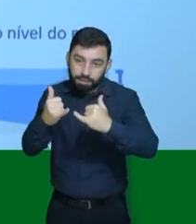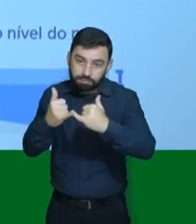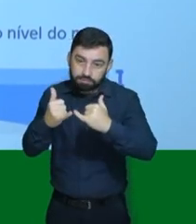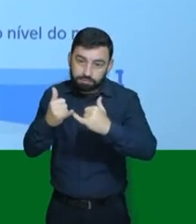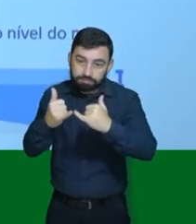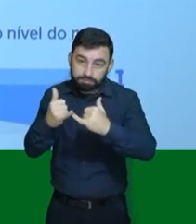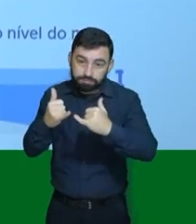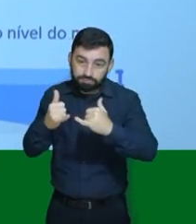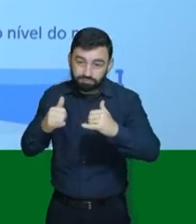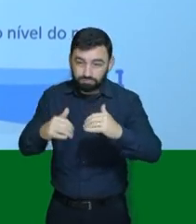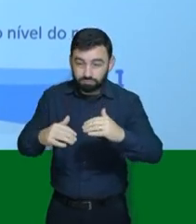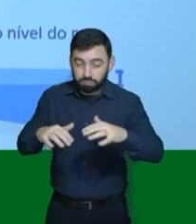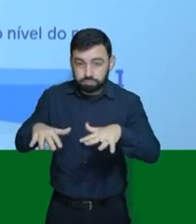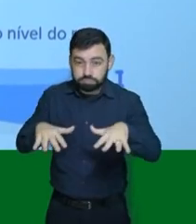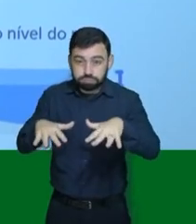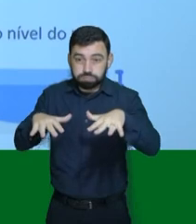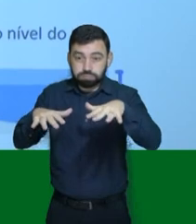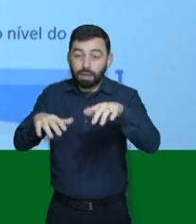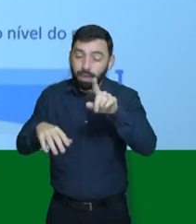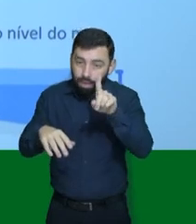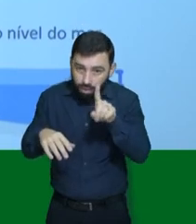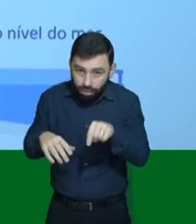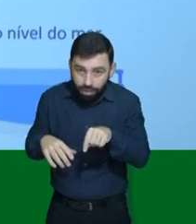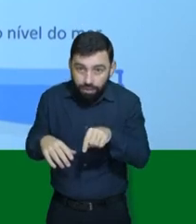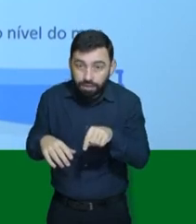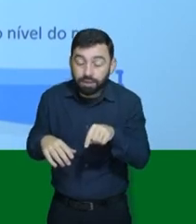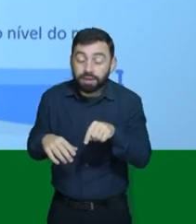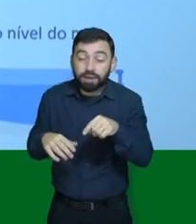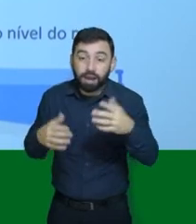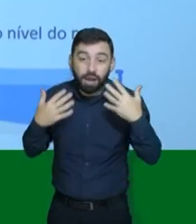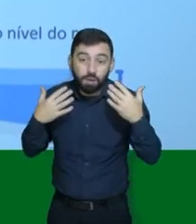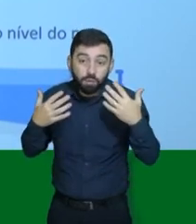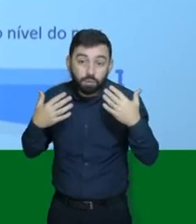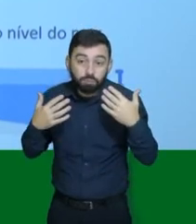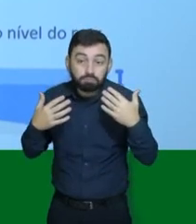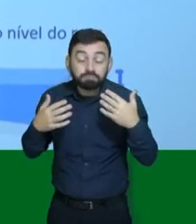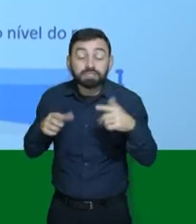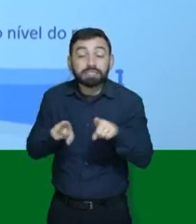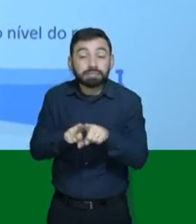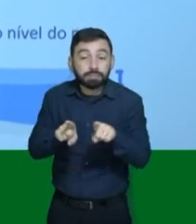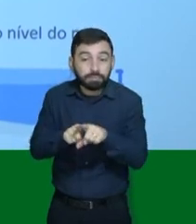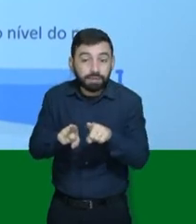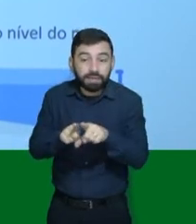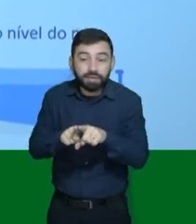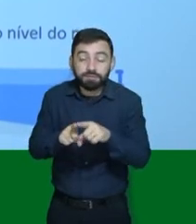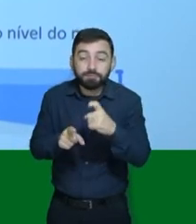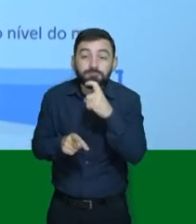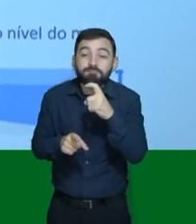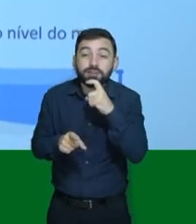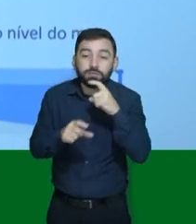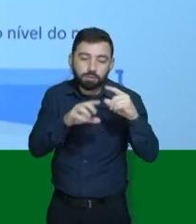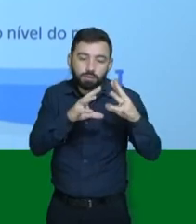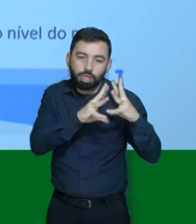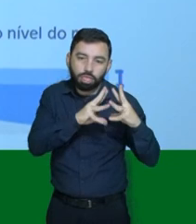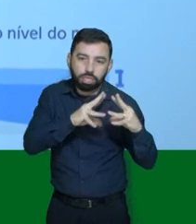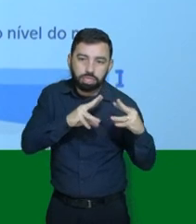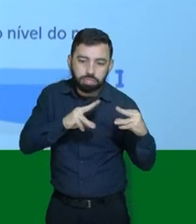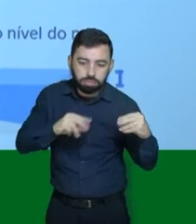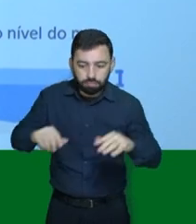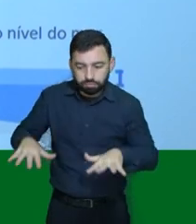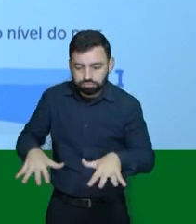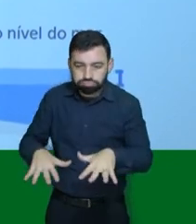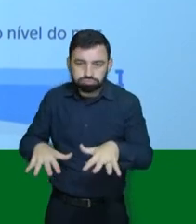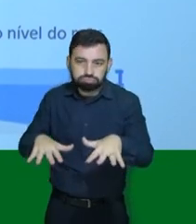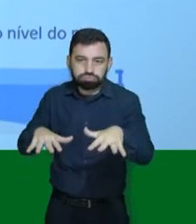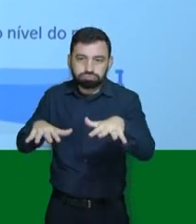é essa expansão térmica, e metade é o derretimento de gelo, que vocês já devem ter visto, e aí das calotas polares, tanto da